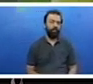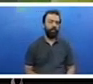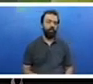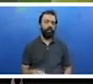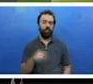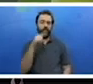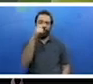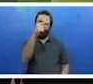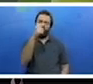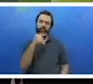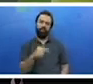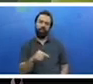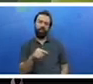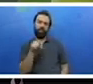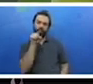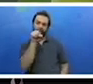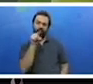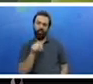quaisquer multiplicação aqui, ó,